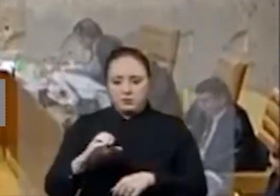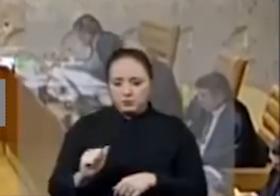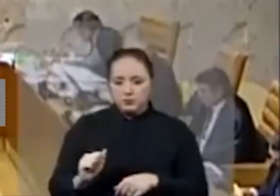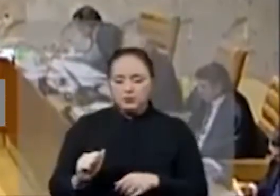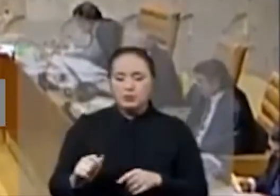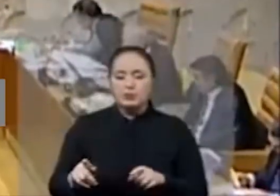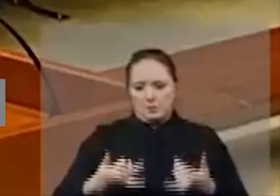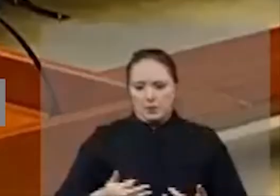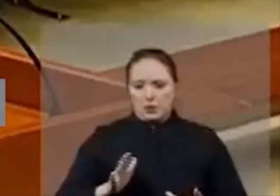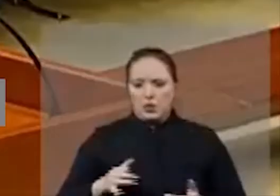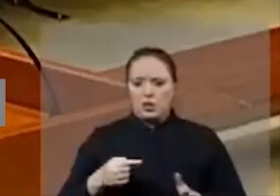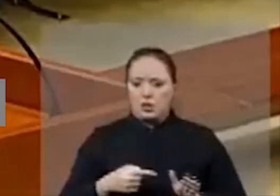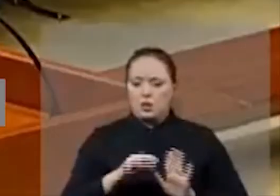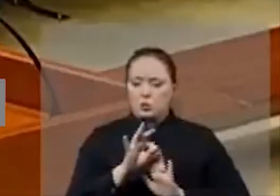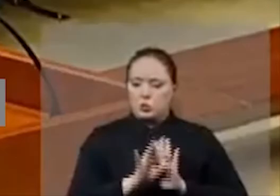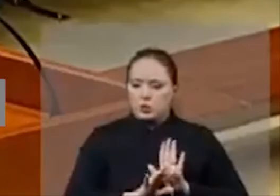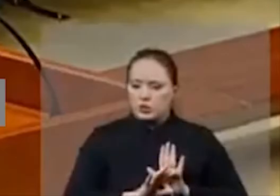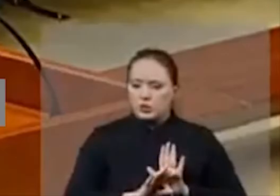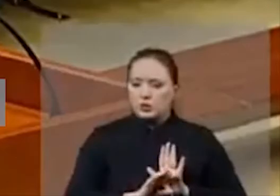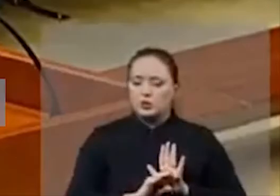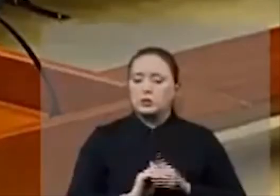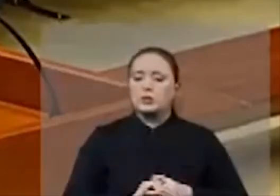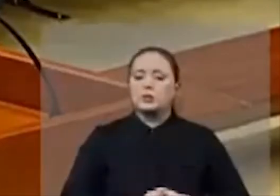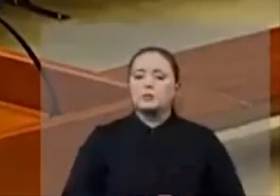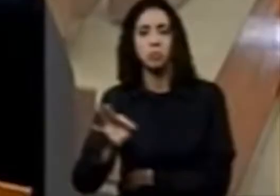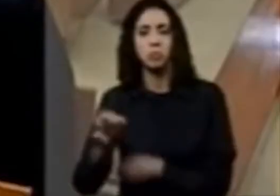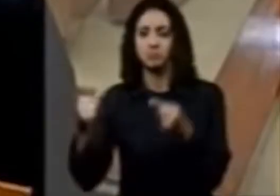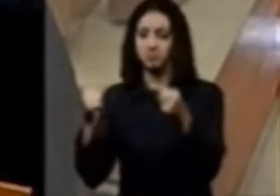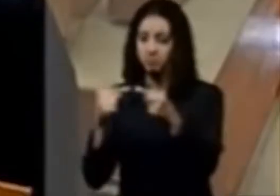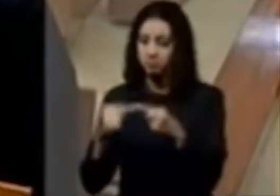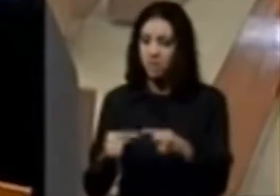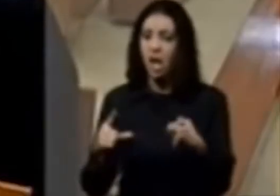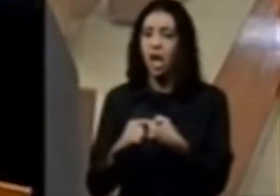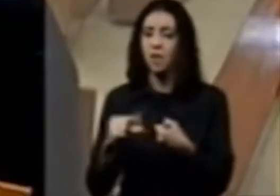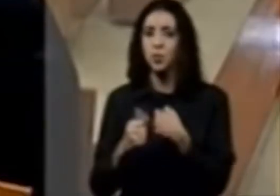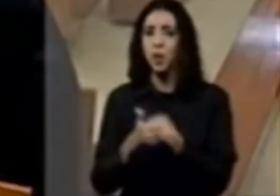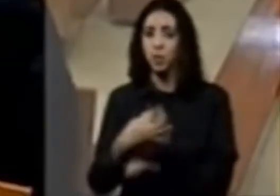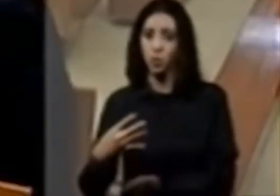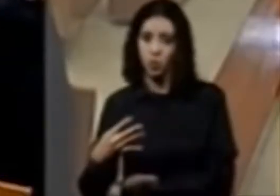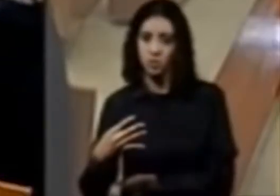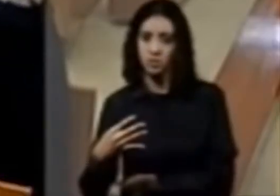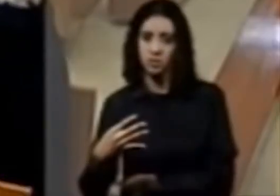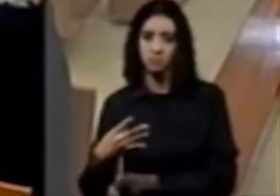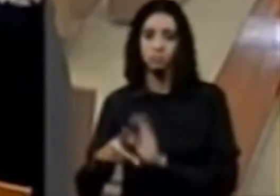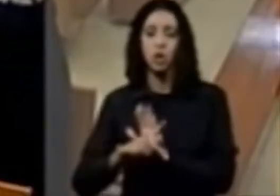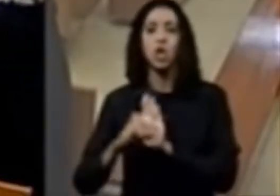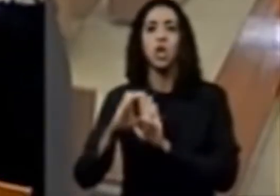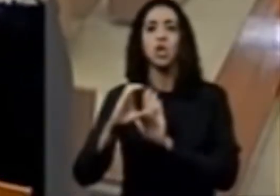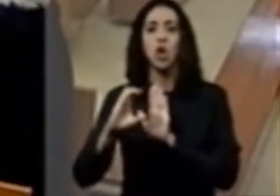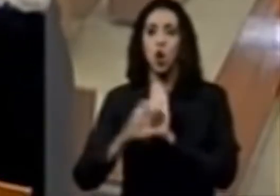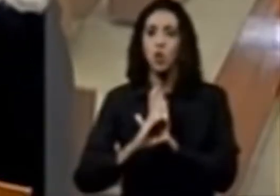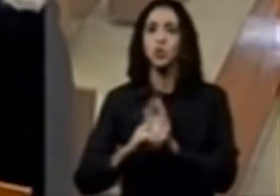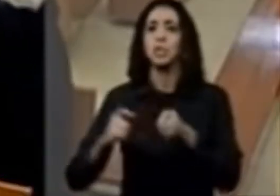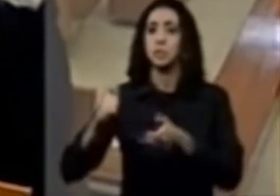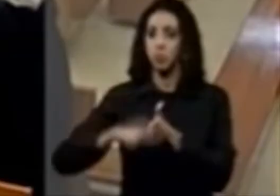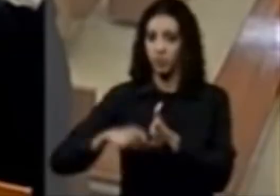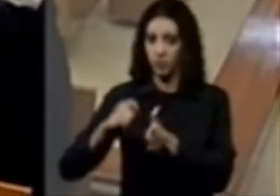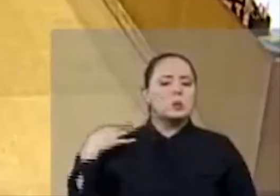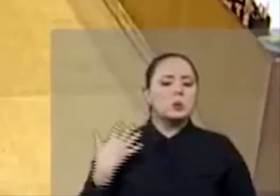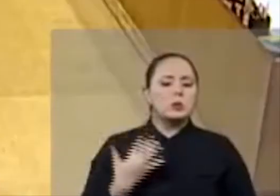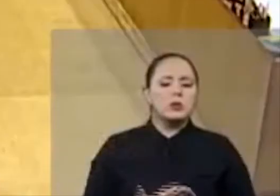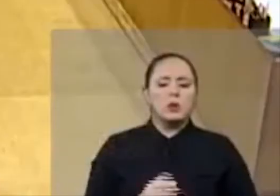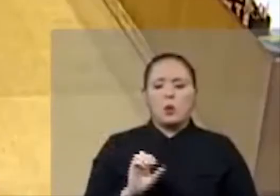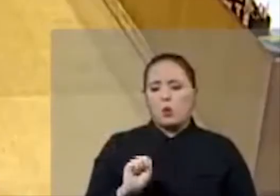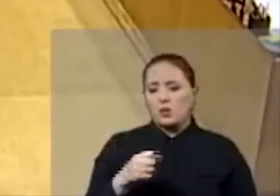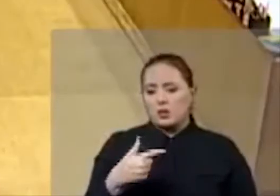da imunidade tributária da Caixa de Assistência de Advogados de Minas Gerais reafirmou o reconhecimento dos